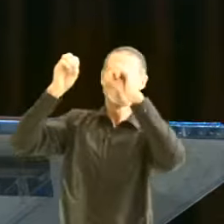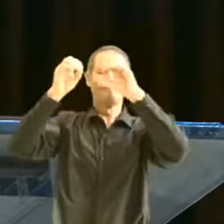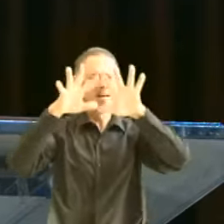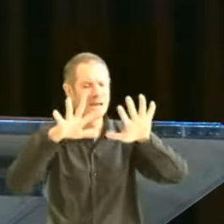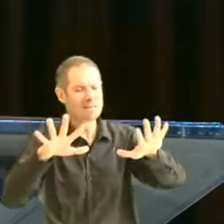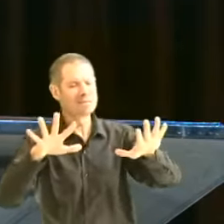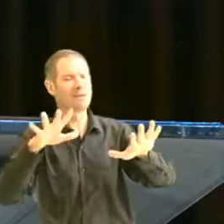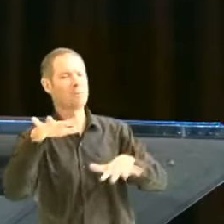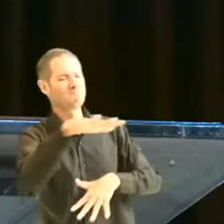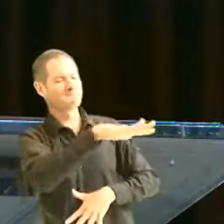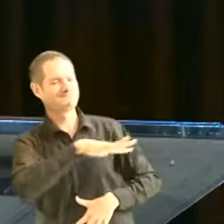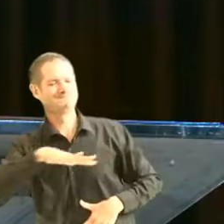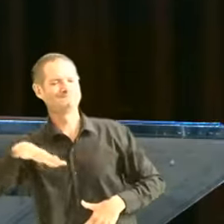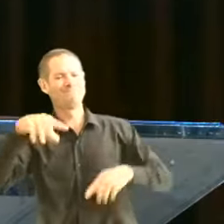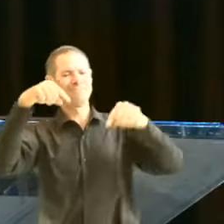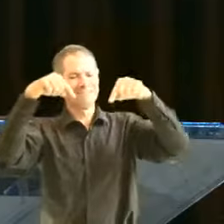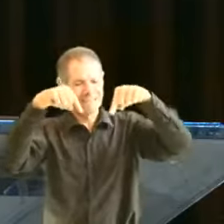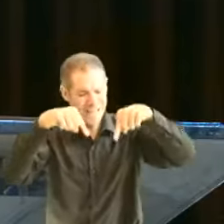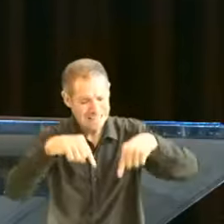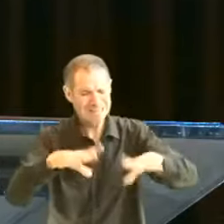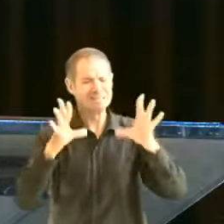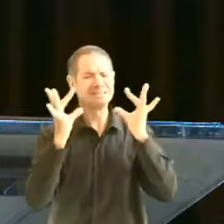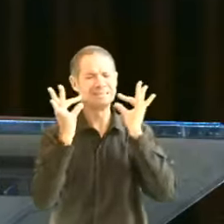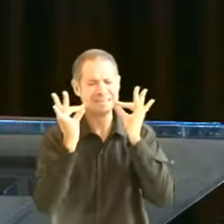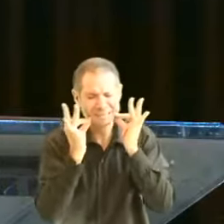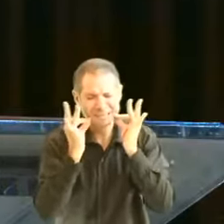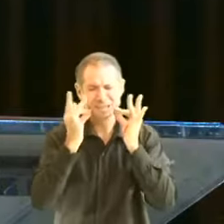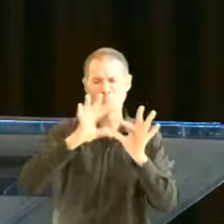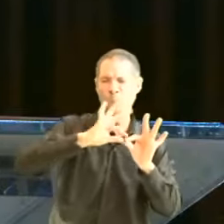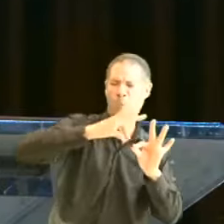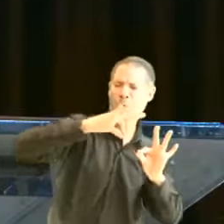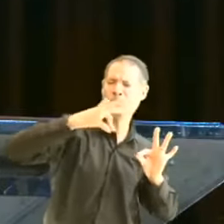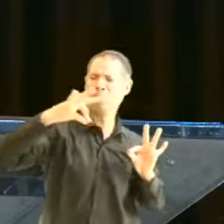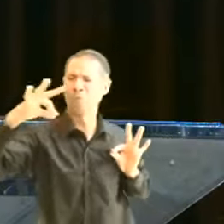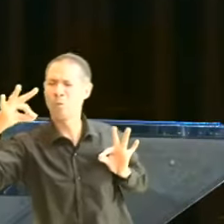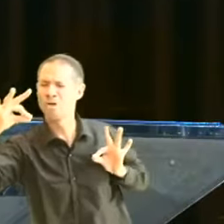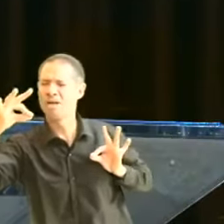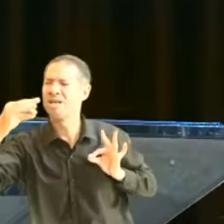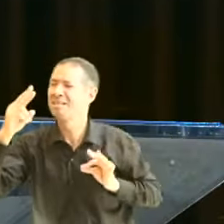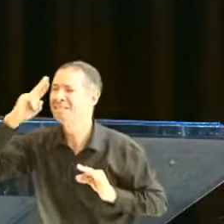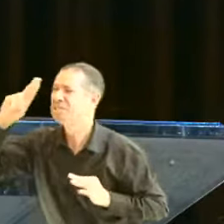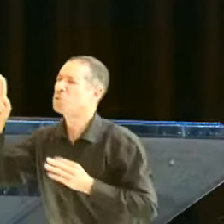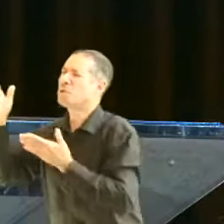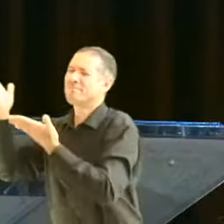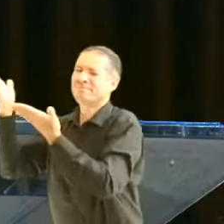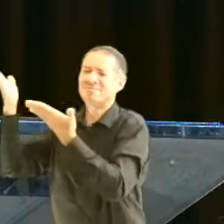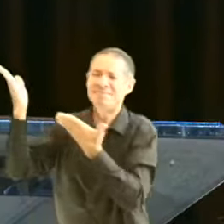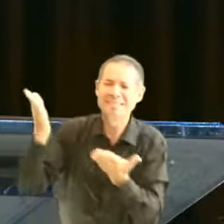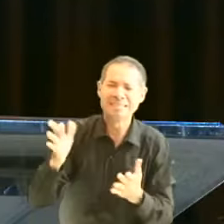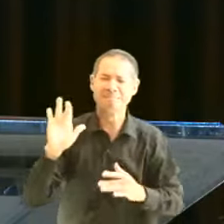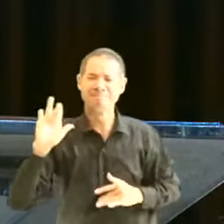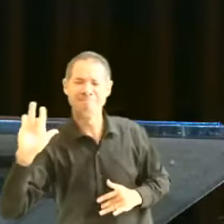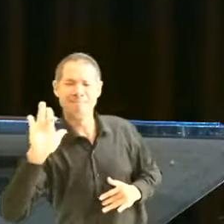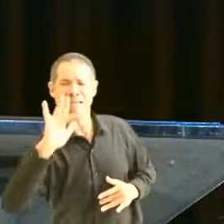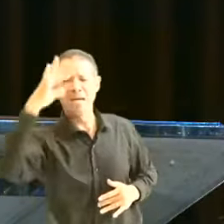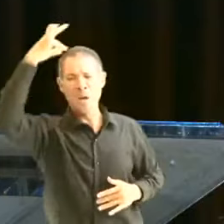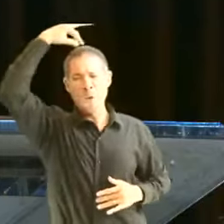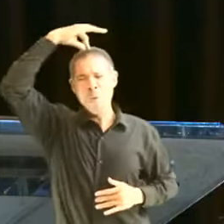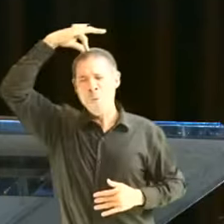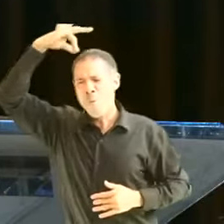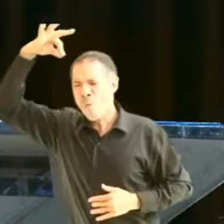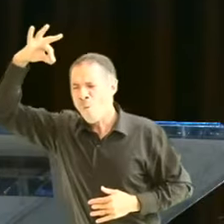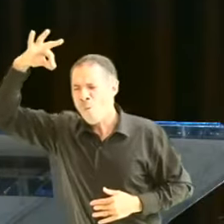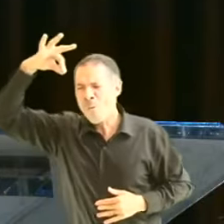Pai, aqueles que estão aqui e aqueles que estão longe, visita-os, que o teu Espírito